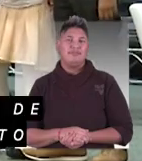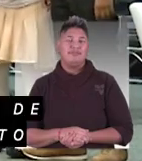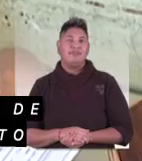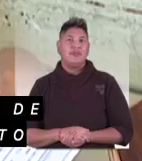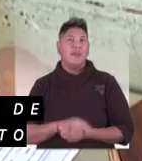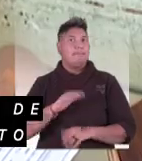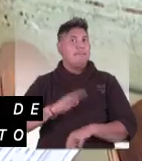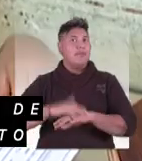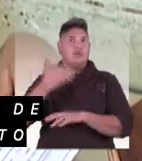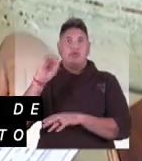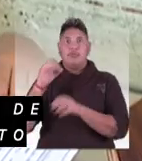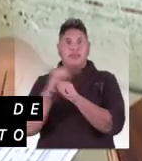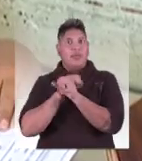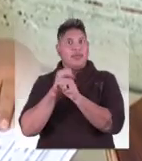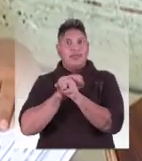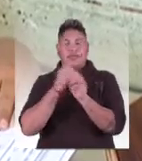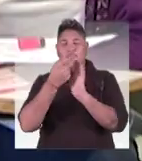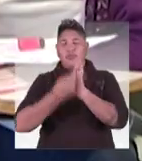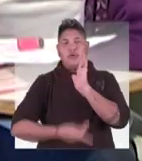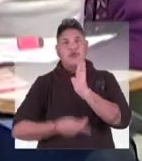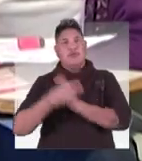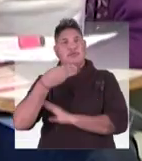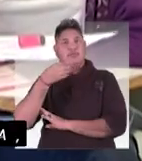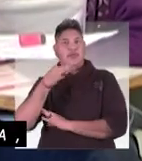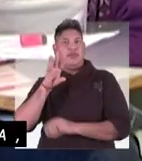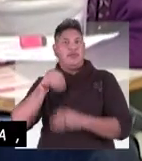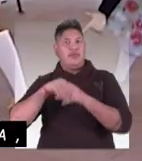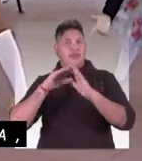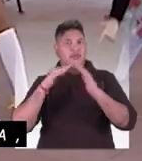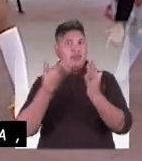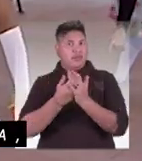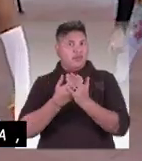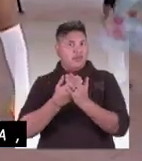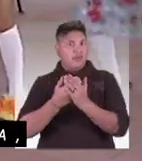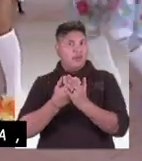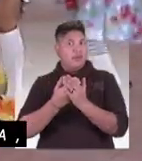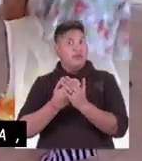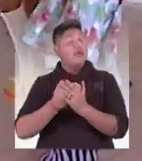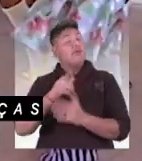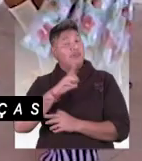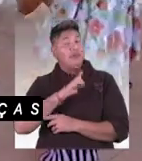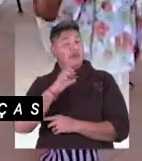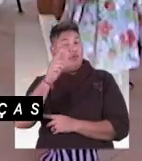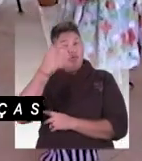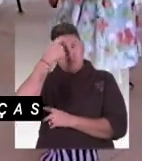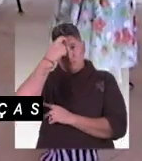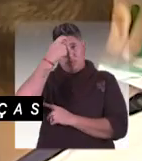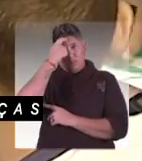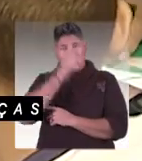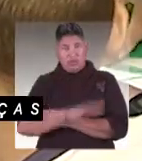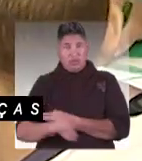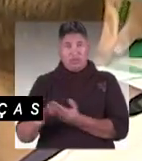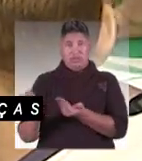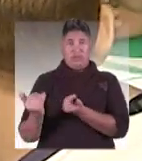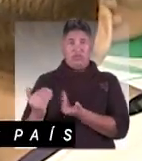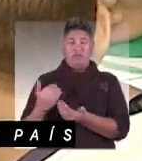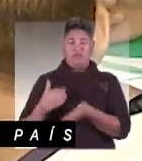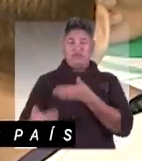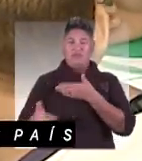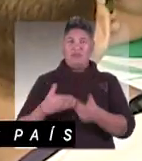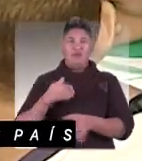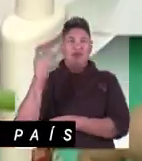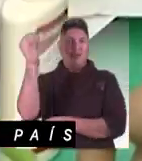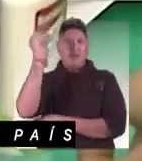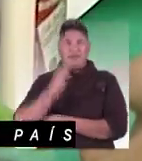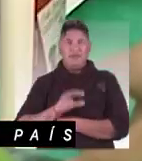Há mais de 10 anos, o projeto MPT na Escola, que no início se chamava Peteca, conscientiza crianças e adolescentes de